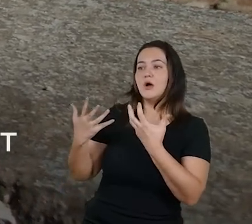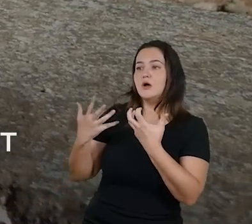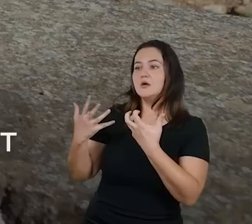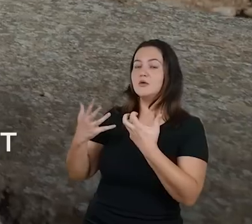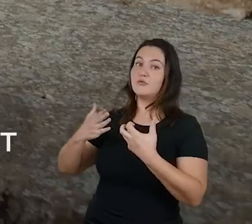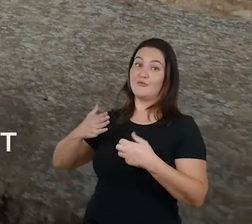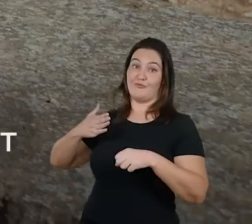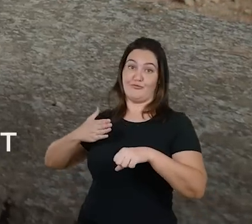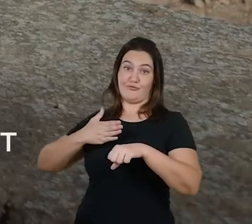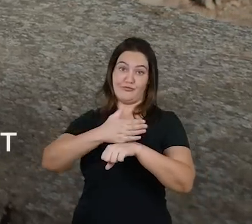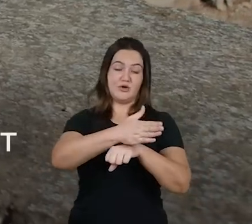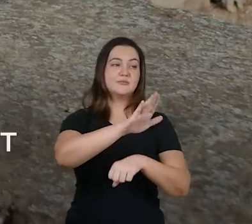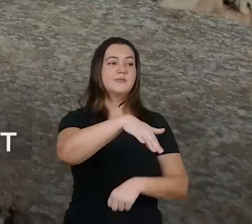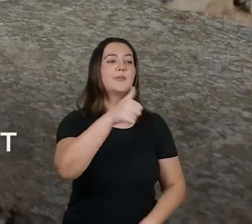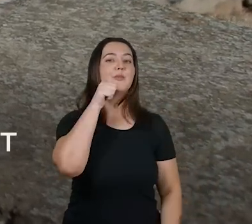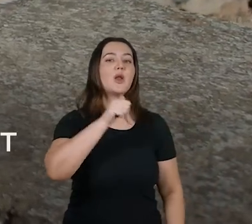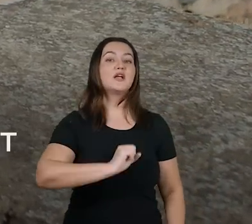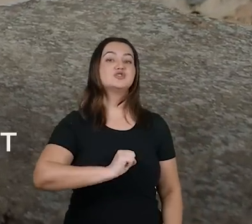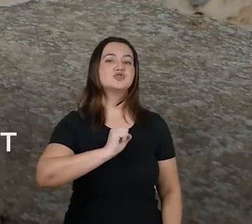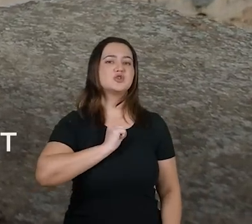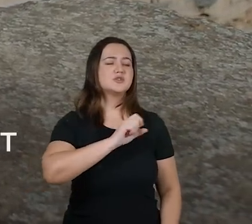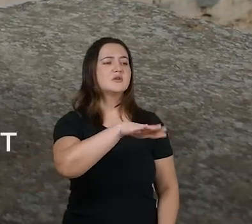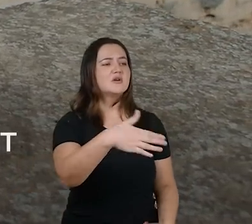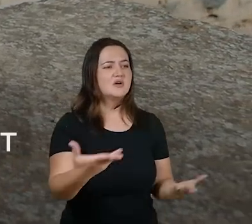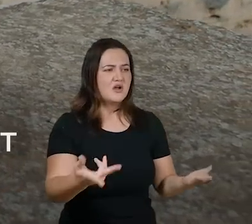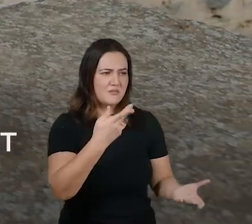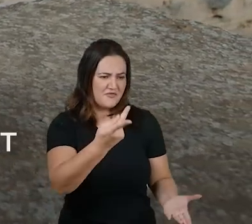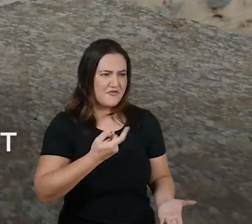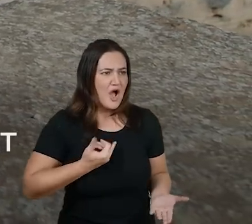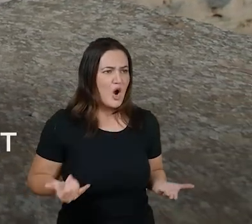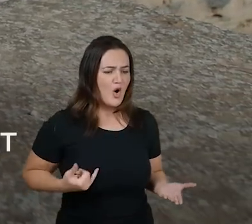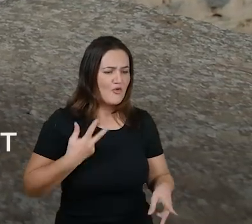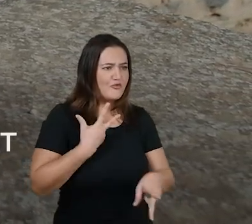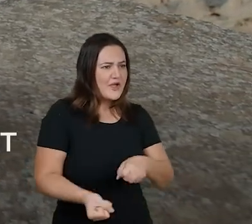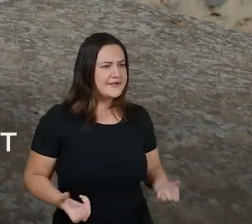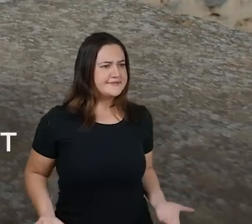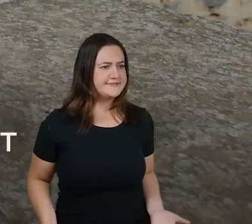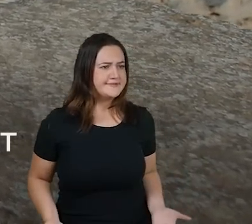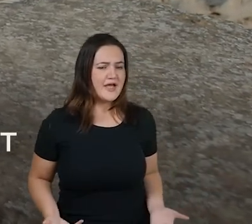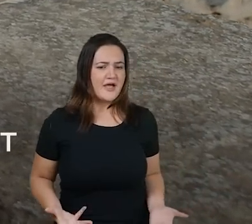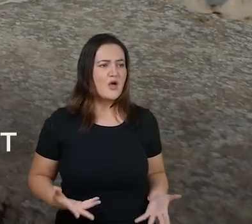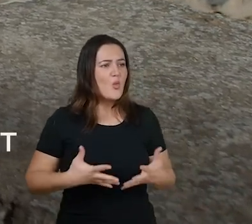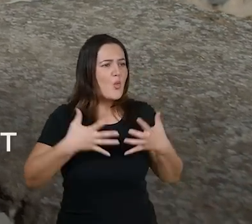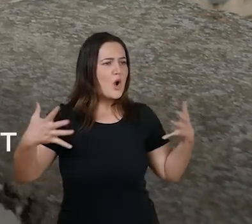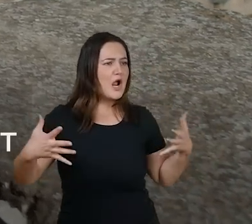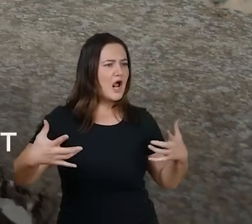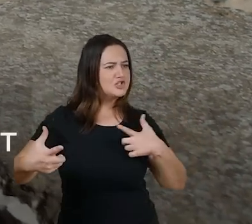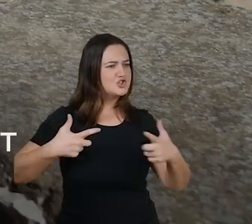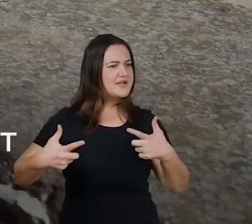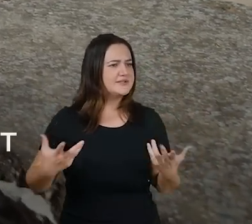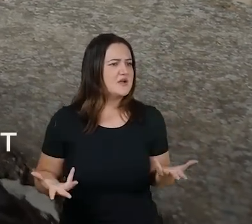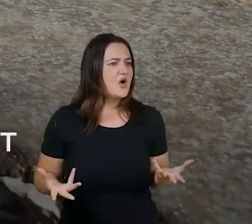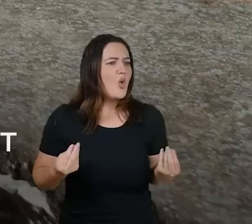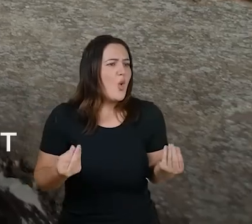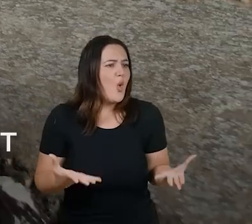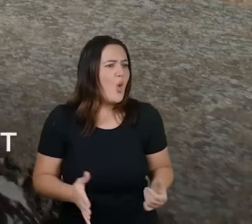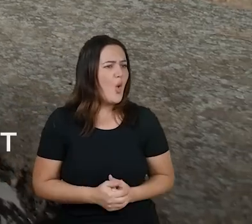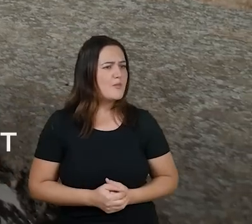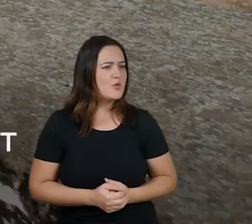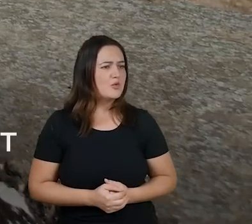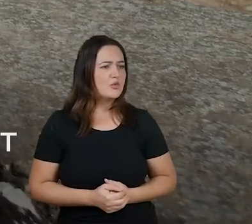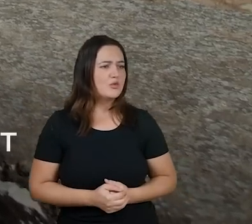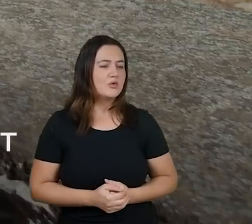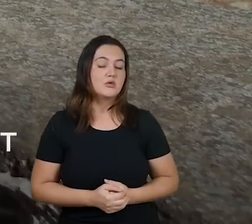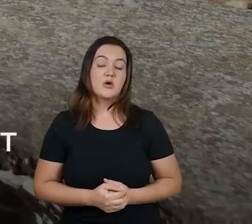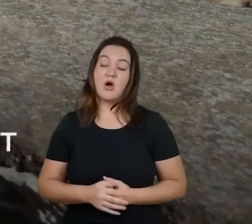oráculo de Delfos a respeito da profecia que havia falhado, ela disse: não, cumpriu exatamente o que eu havia